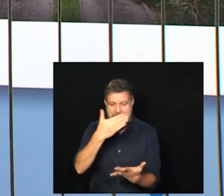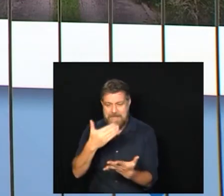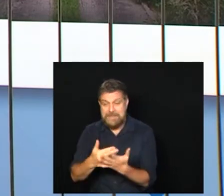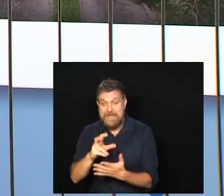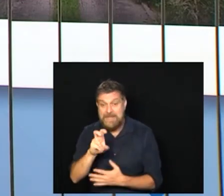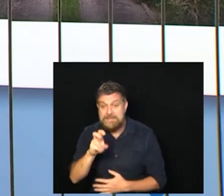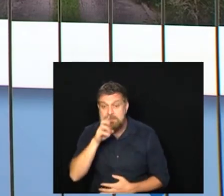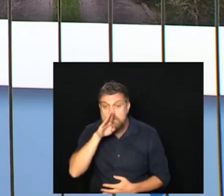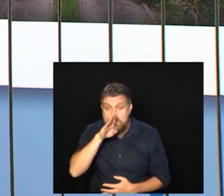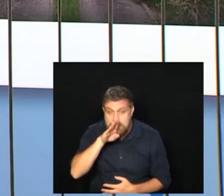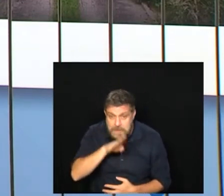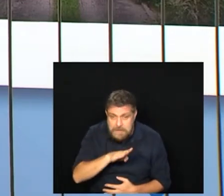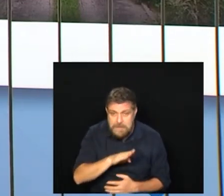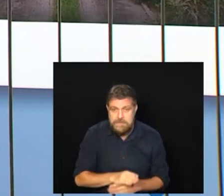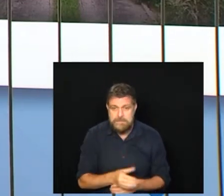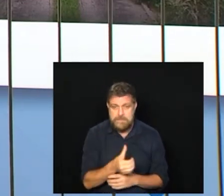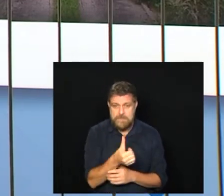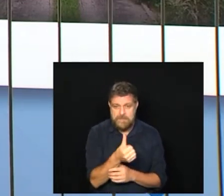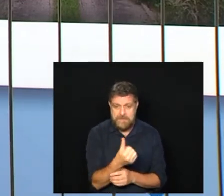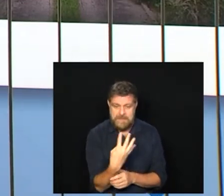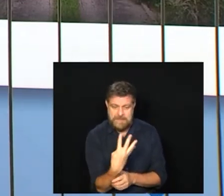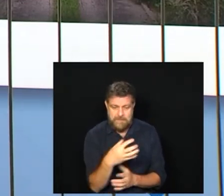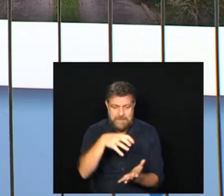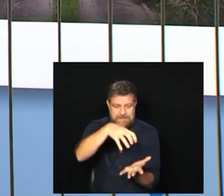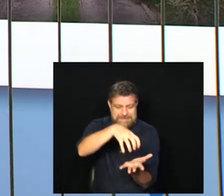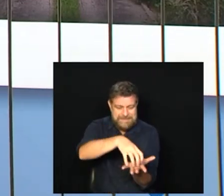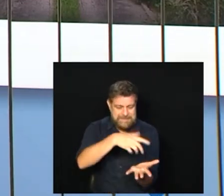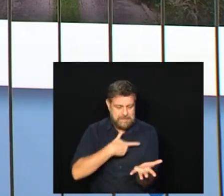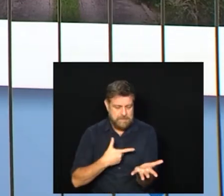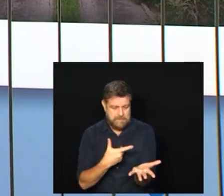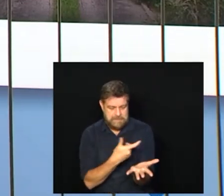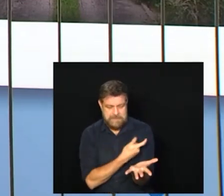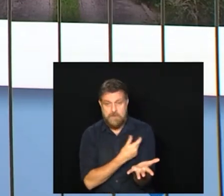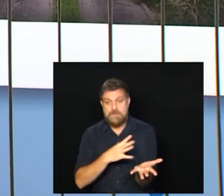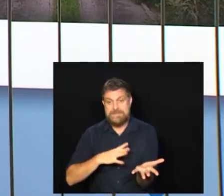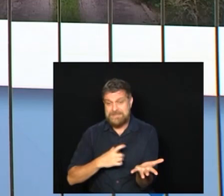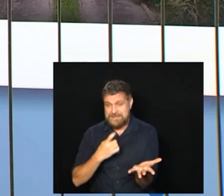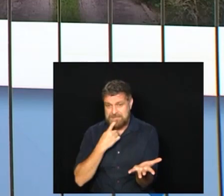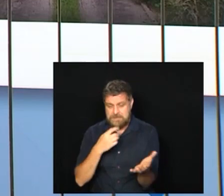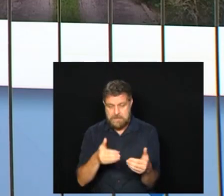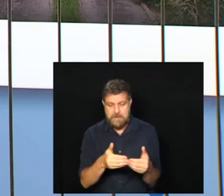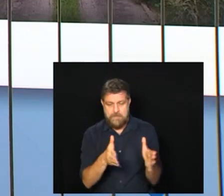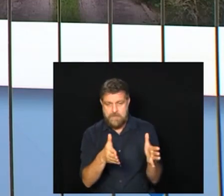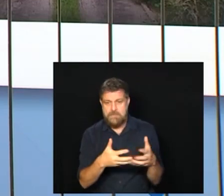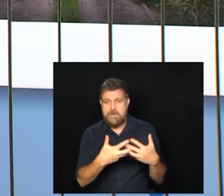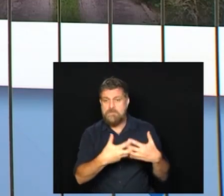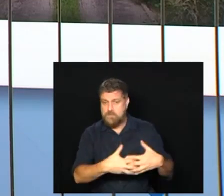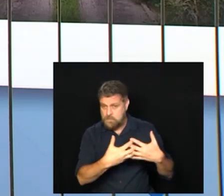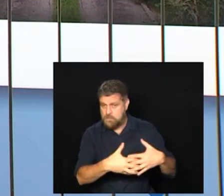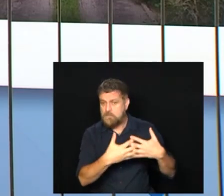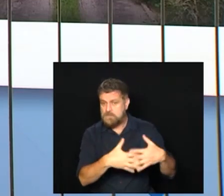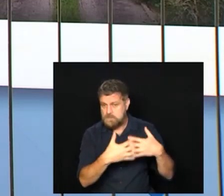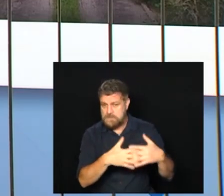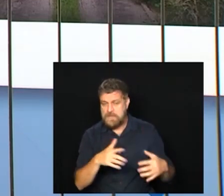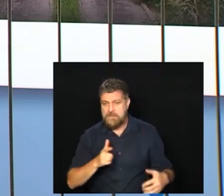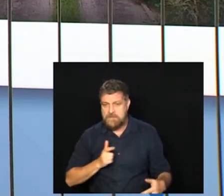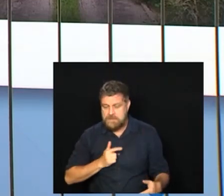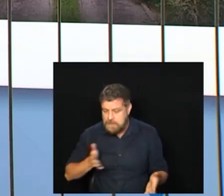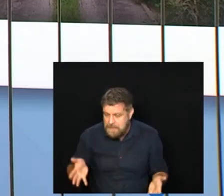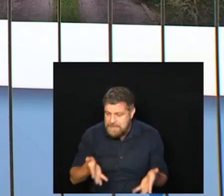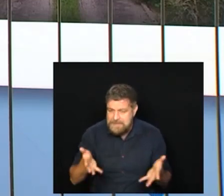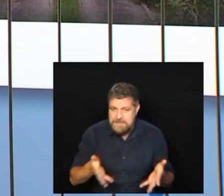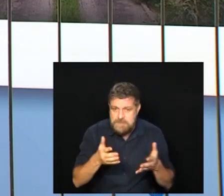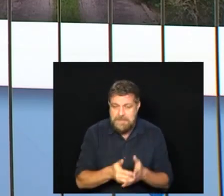da tarde, 64 centros de saúde aqui da cidade de Campinas vão participar desse mutirão